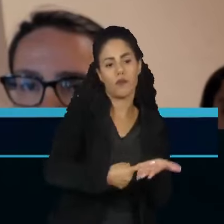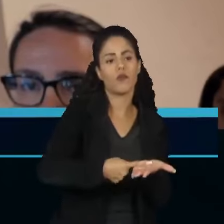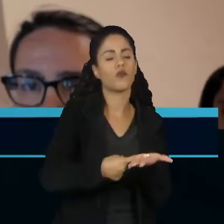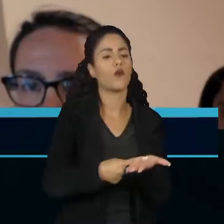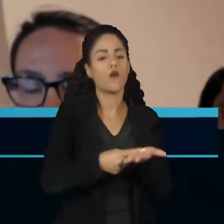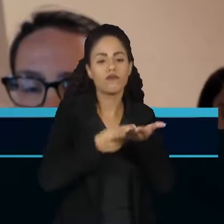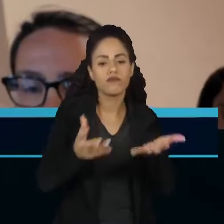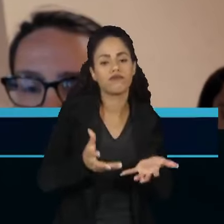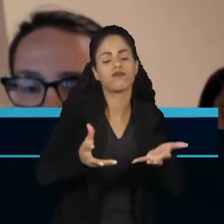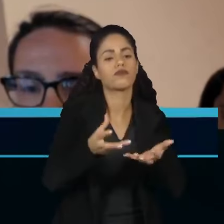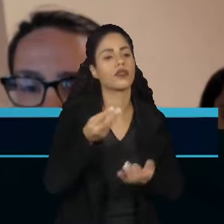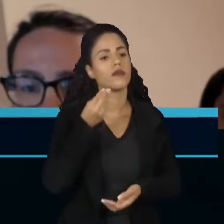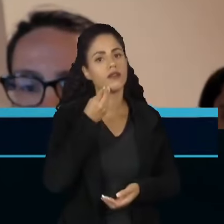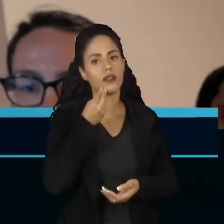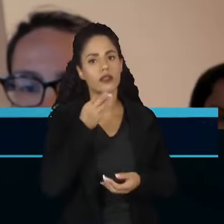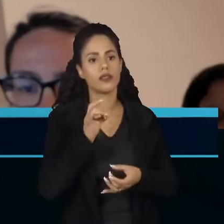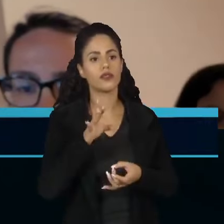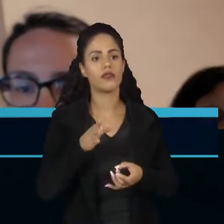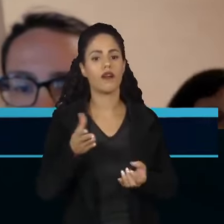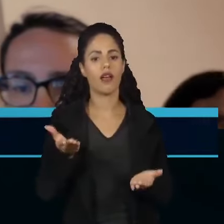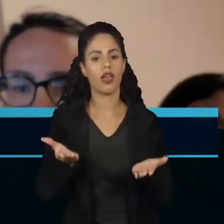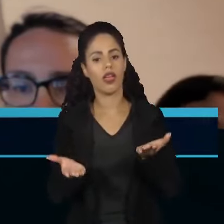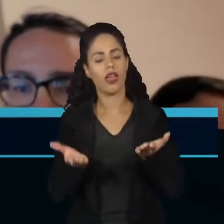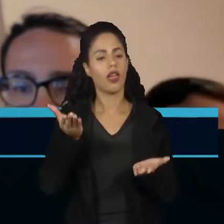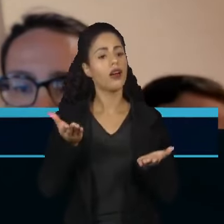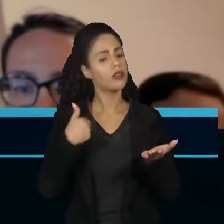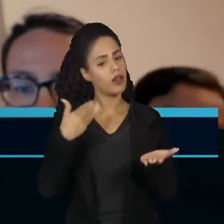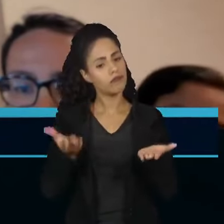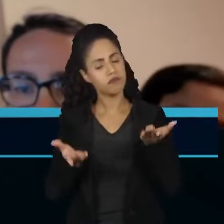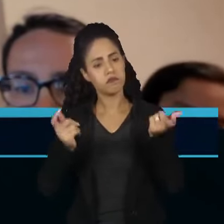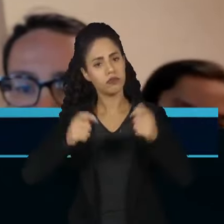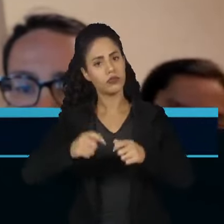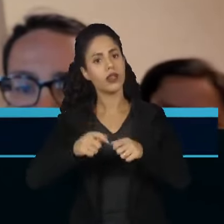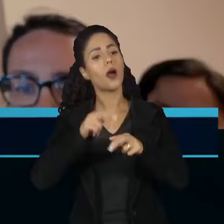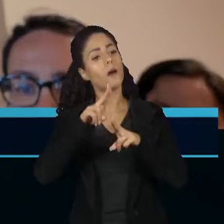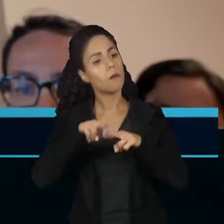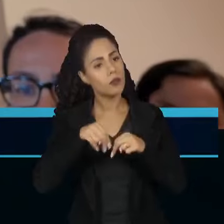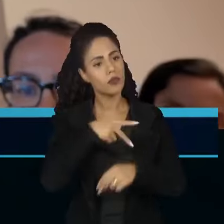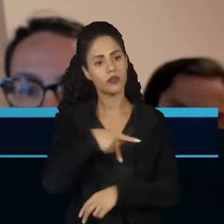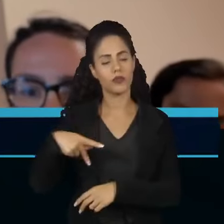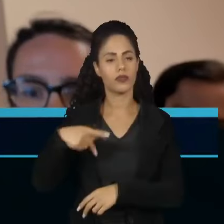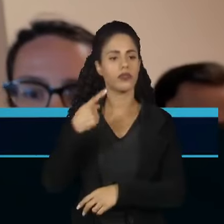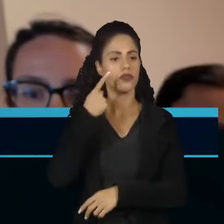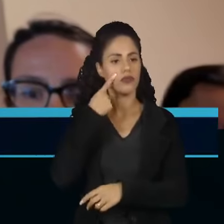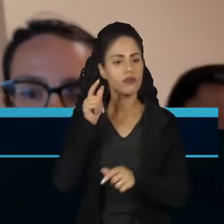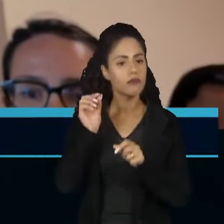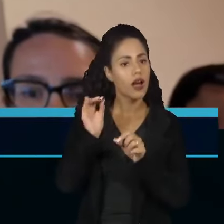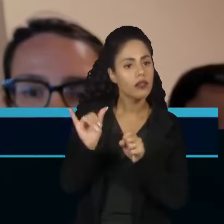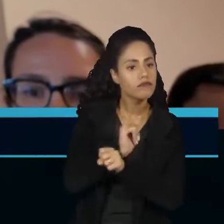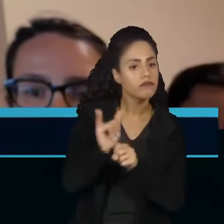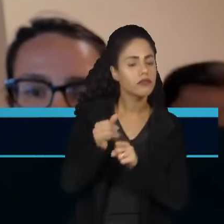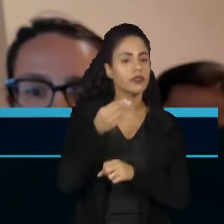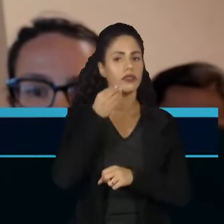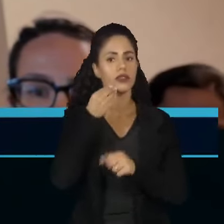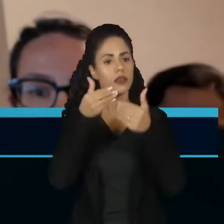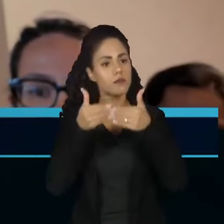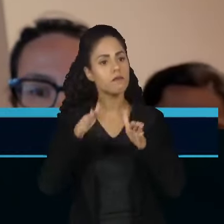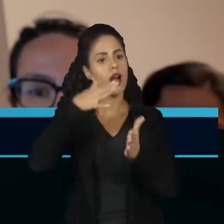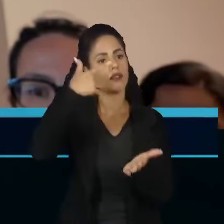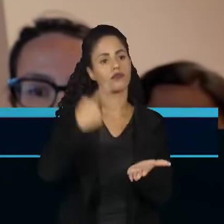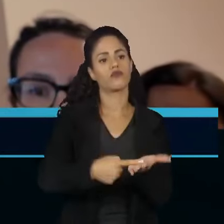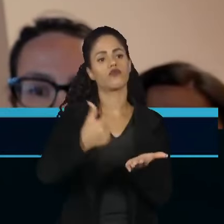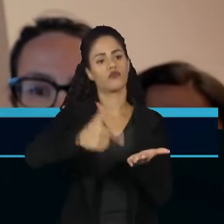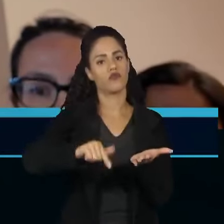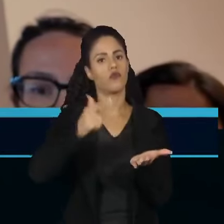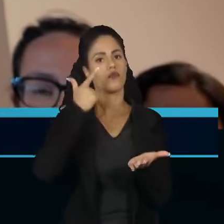vai pender para um lado. Por isso que o presidente também mandou reabrir os termos do acordo,